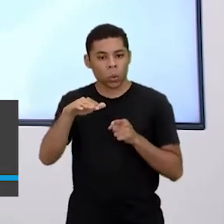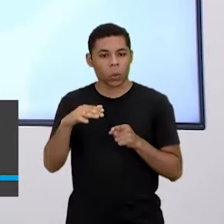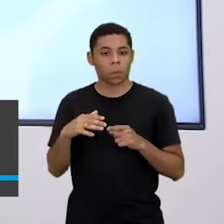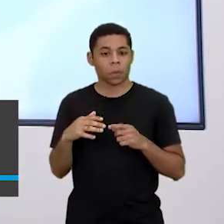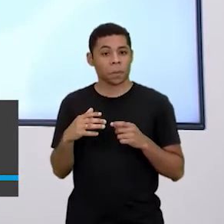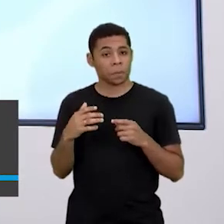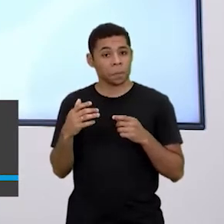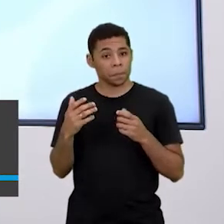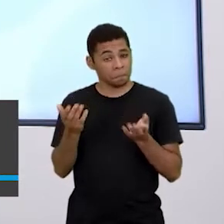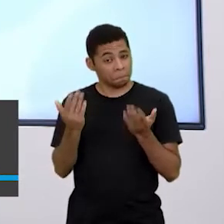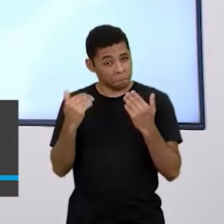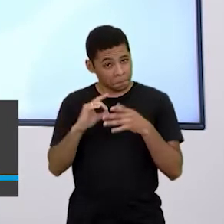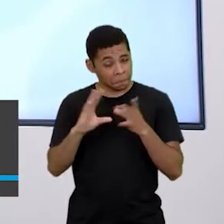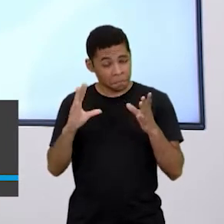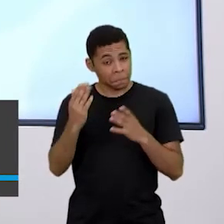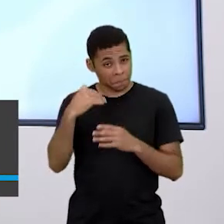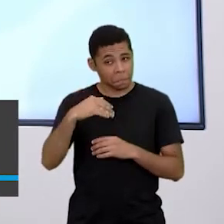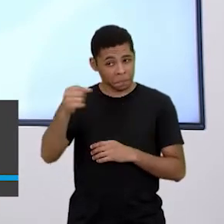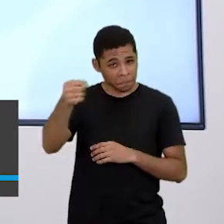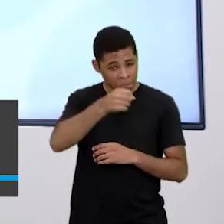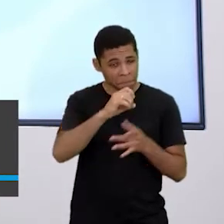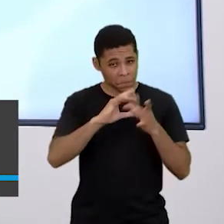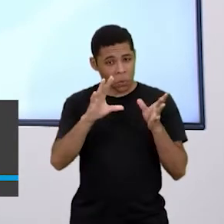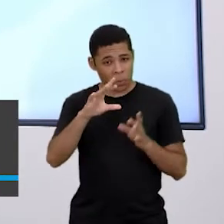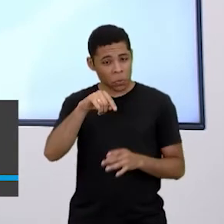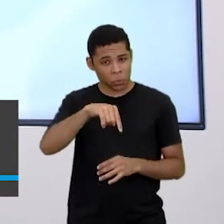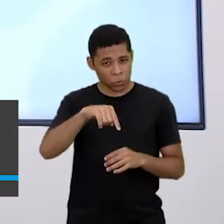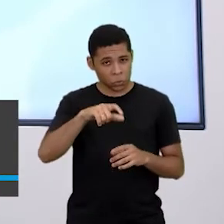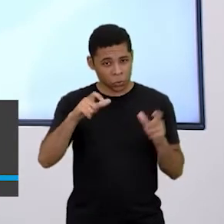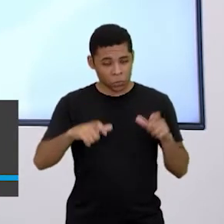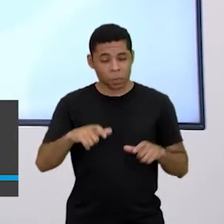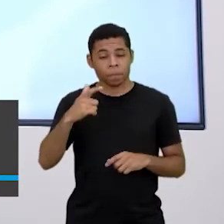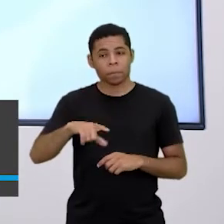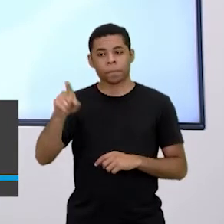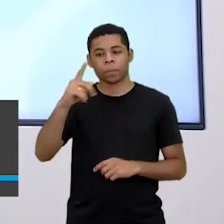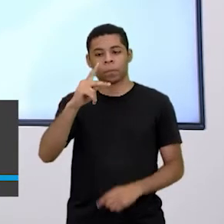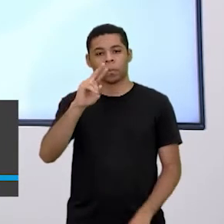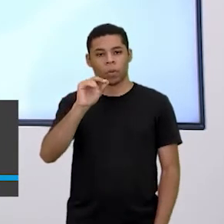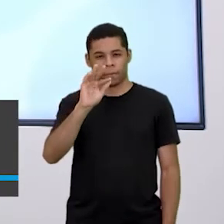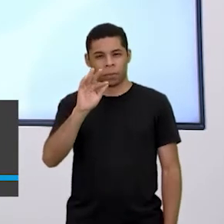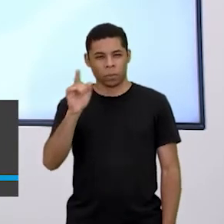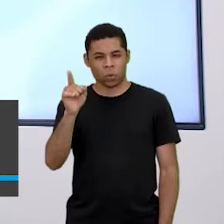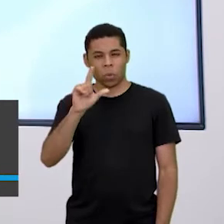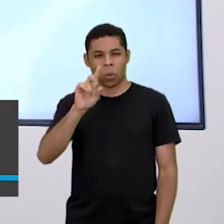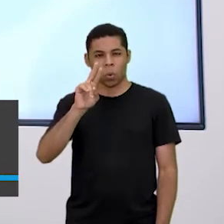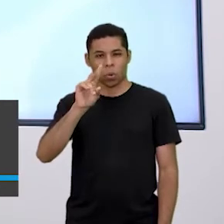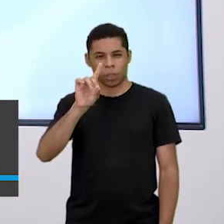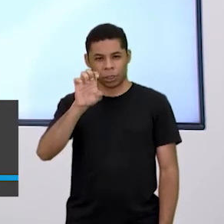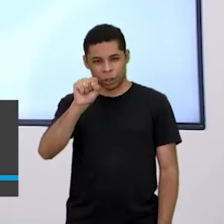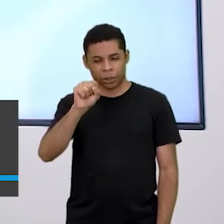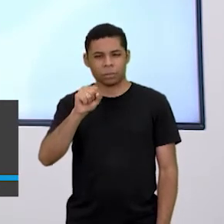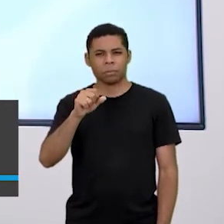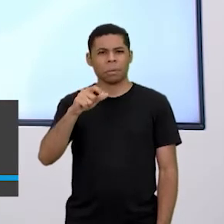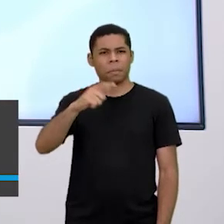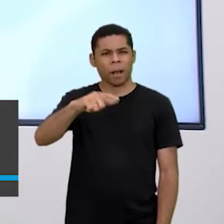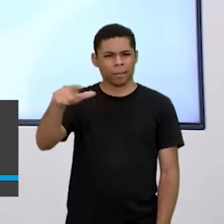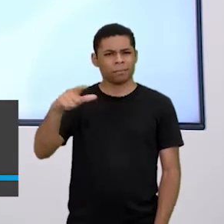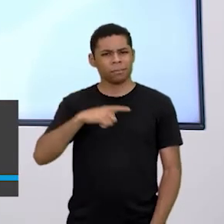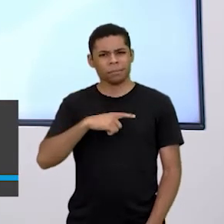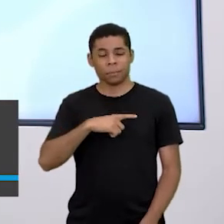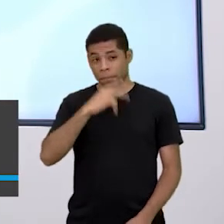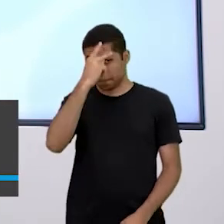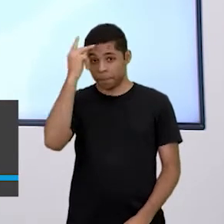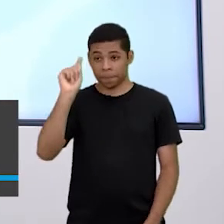pode trazer o seu aluno para participar aqui, professora Viviane. A Prolourdes também, o Délio também estão participando. Então tem um pessoal